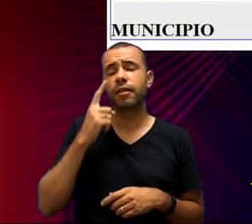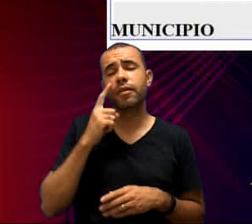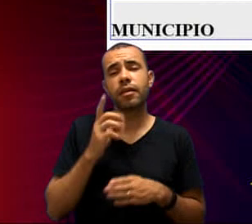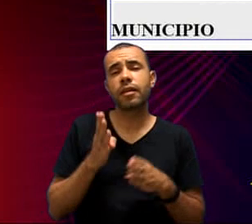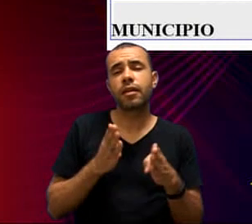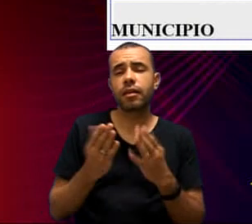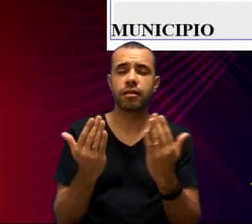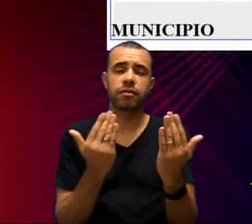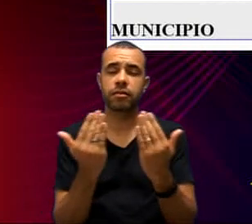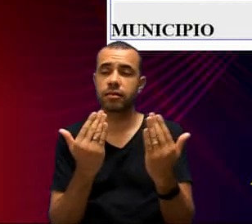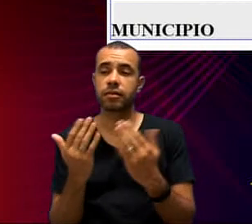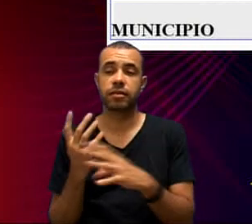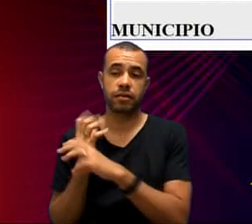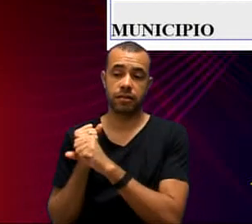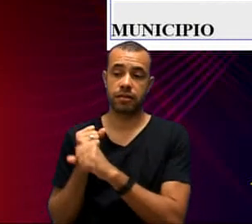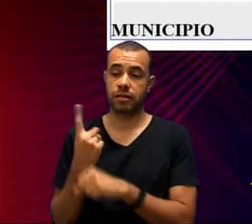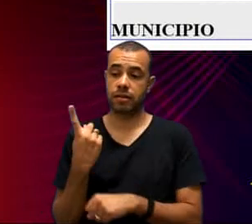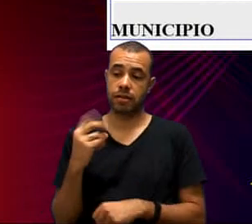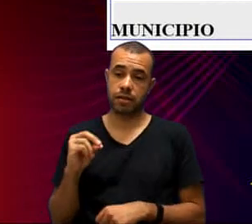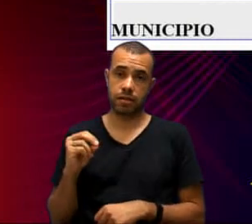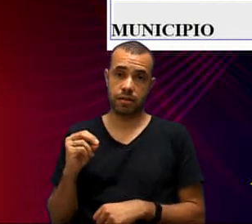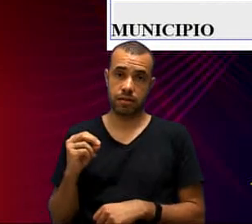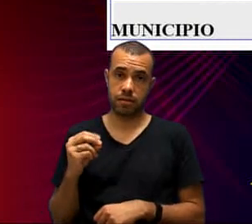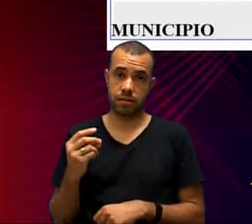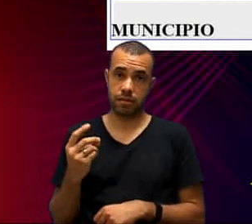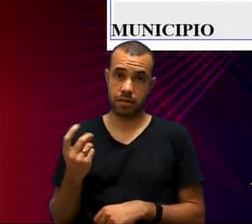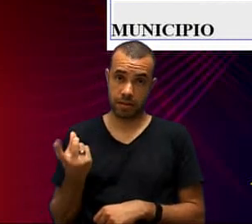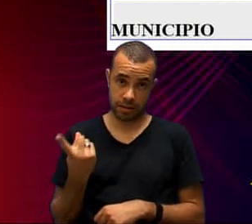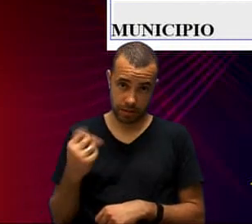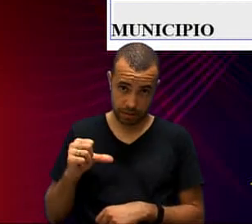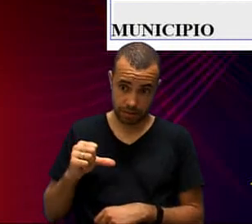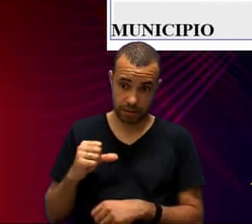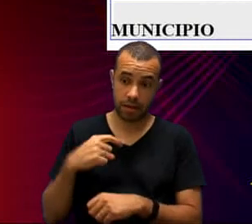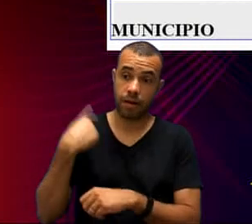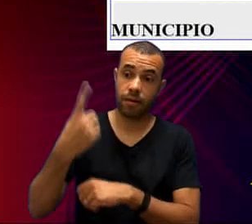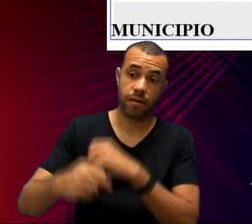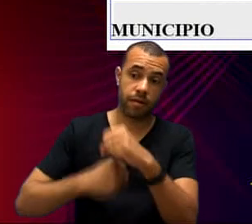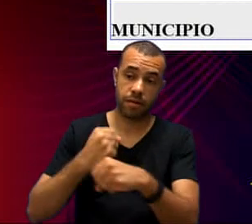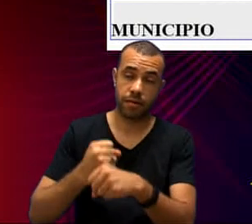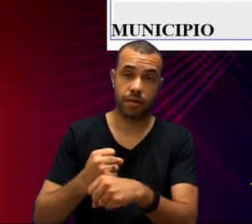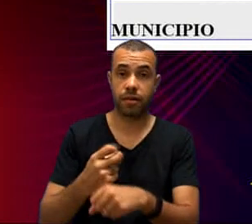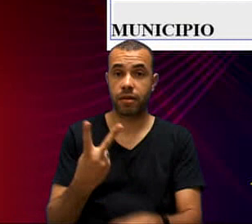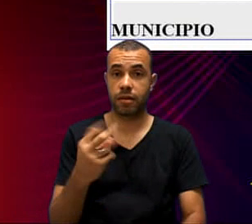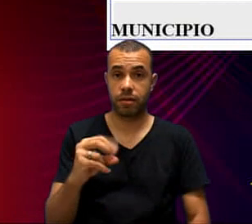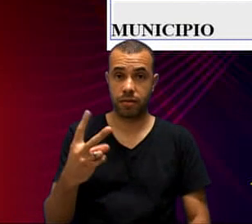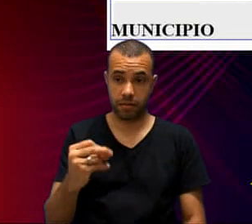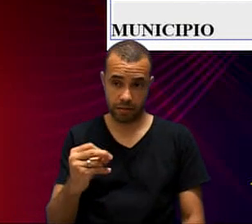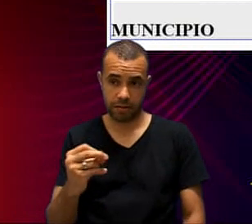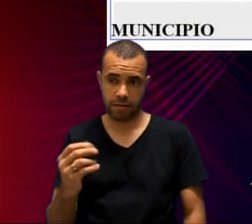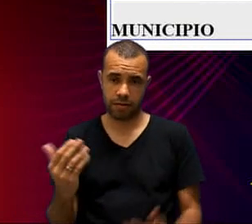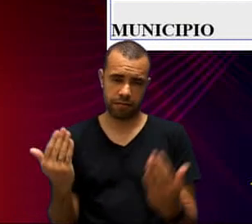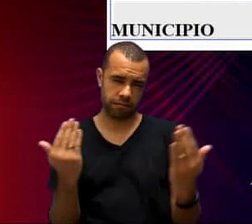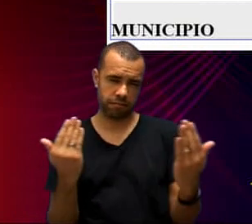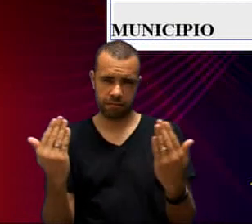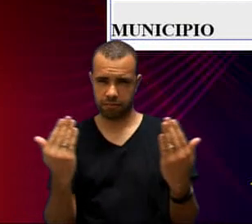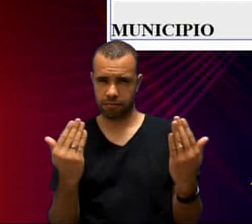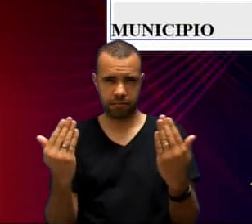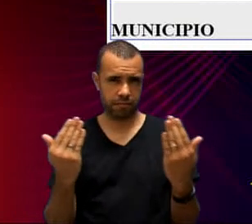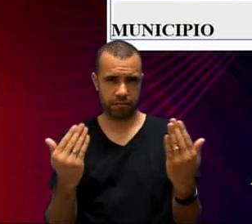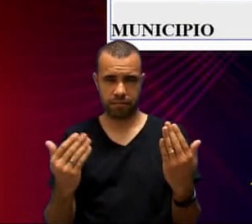que é o orçamento 2019 e quanto que está sendo o orçamento 2020. Né? Para demonstrar, mais ou